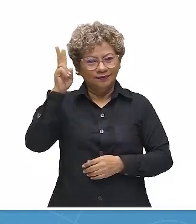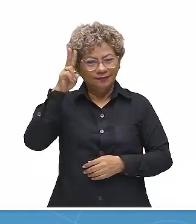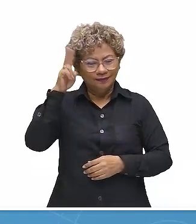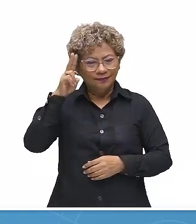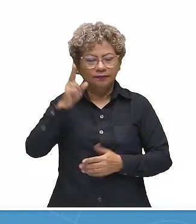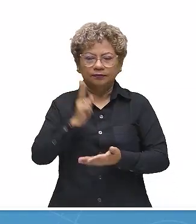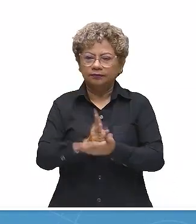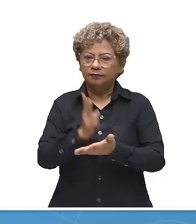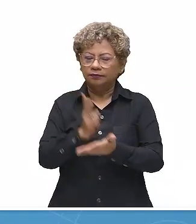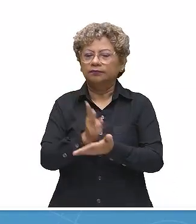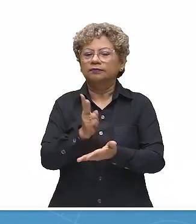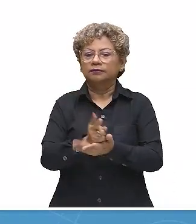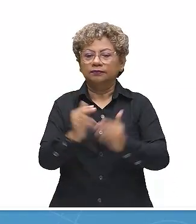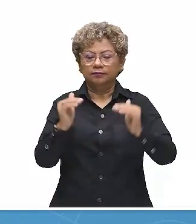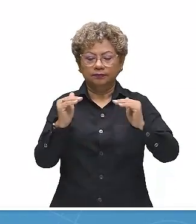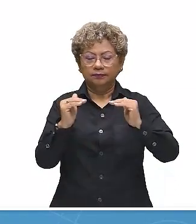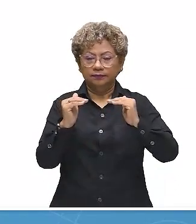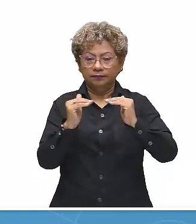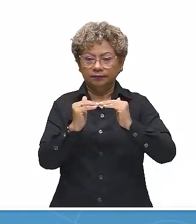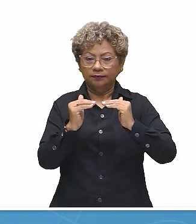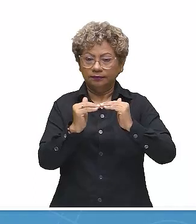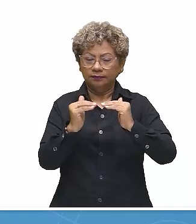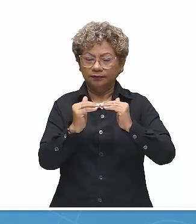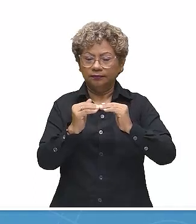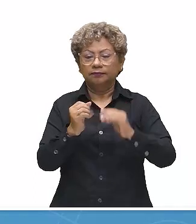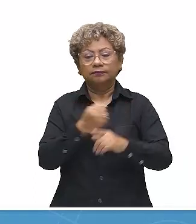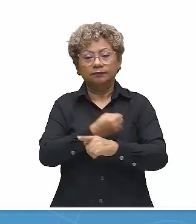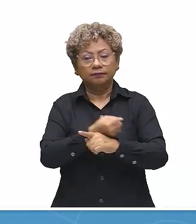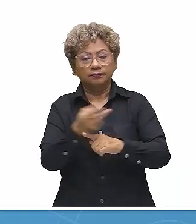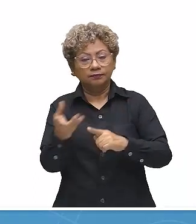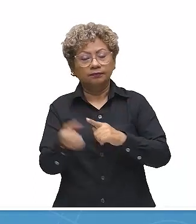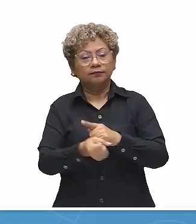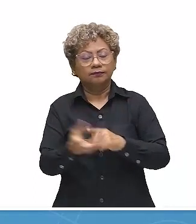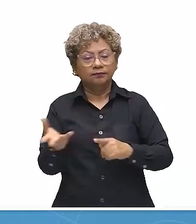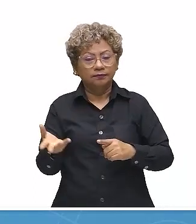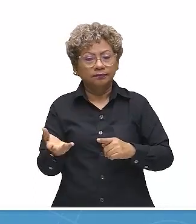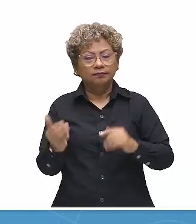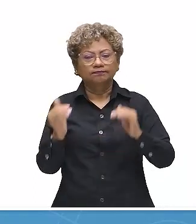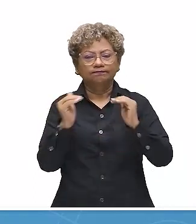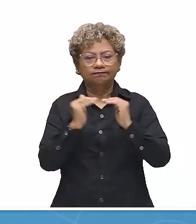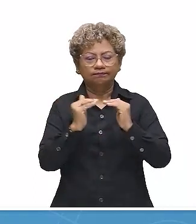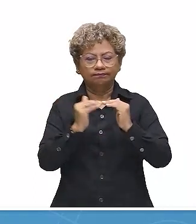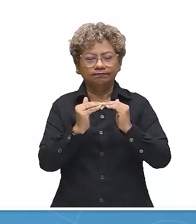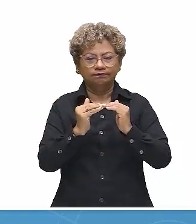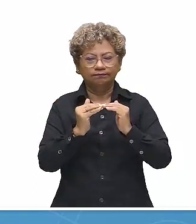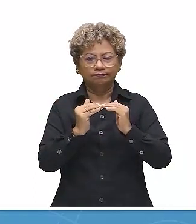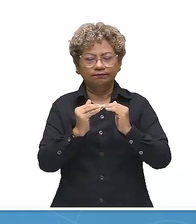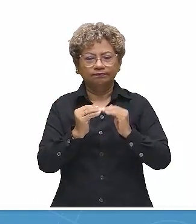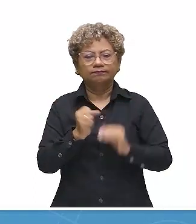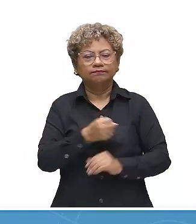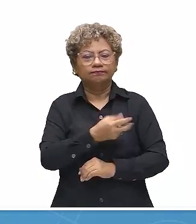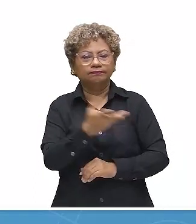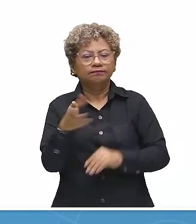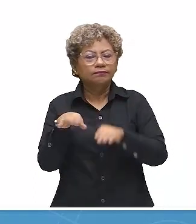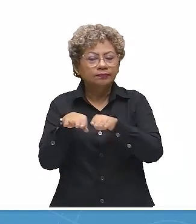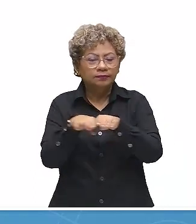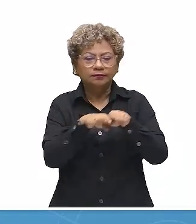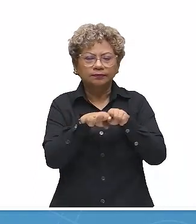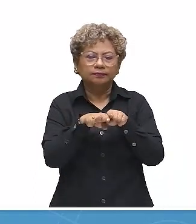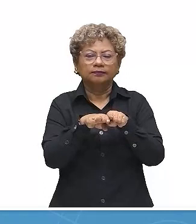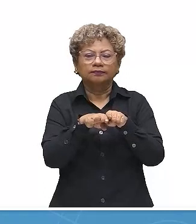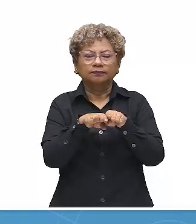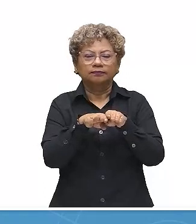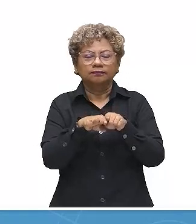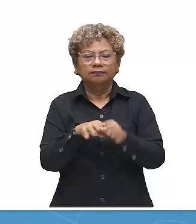elas são escritas de formas diferentes, elas usam numeradores e denominadores diferentes. Como que eu sei que elas